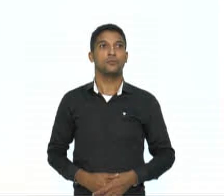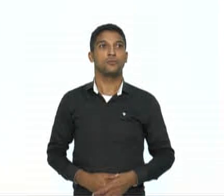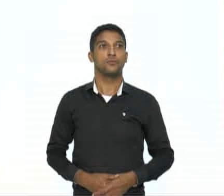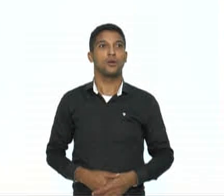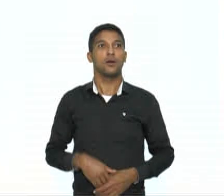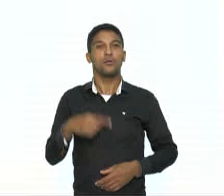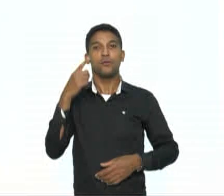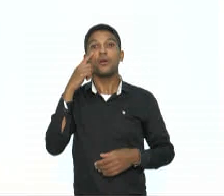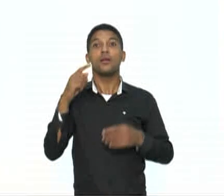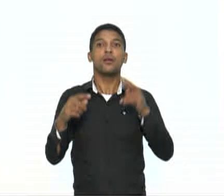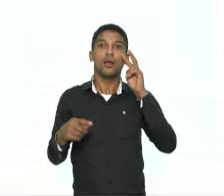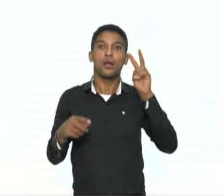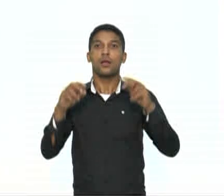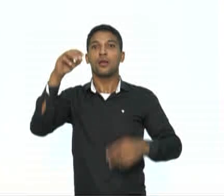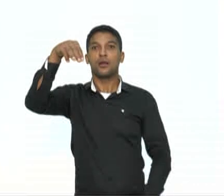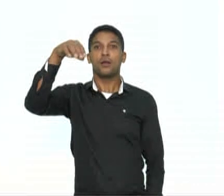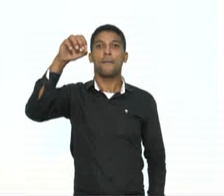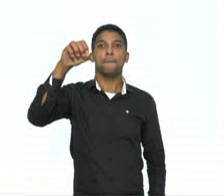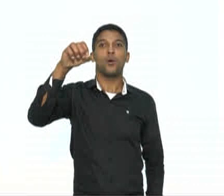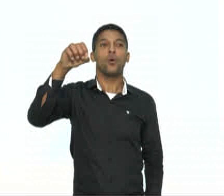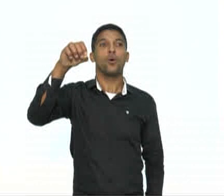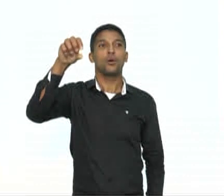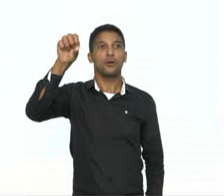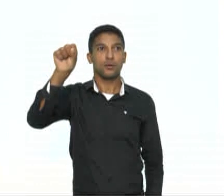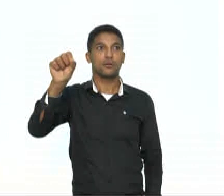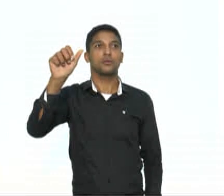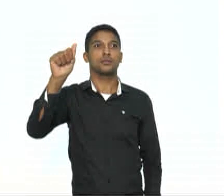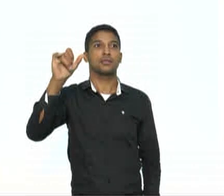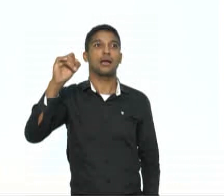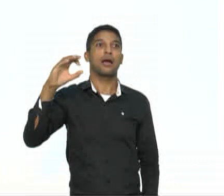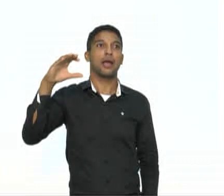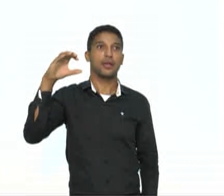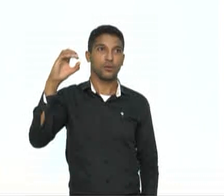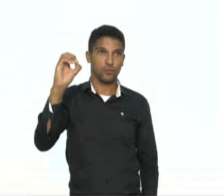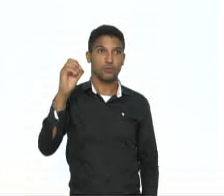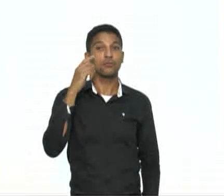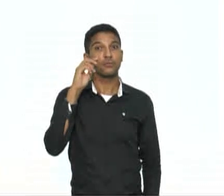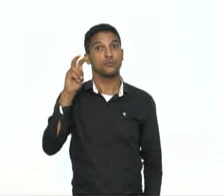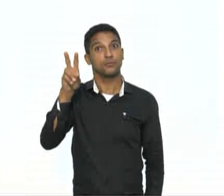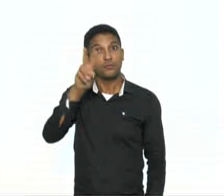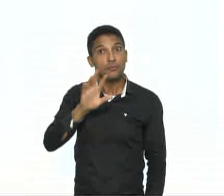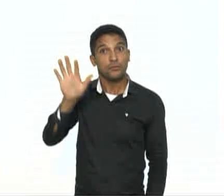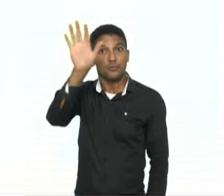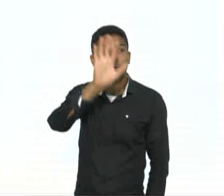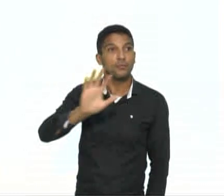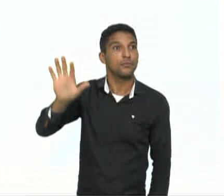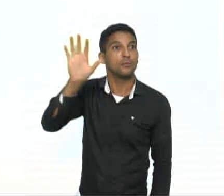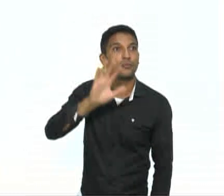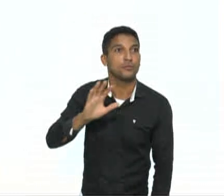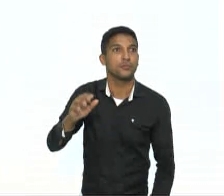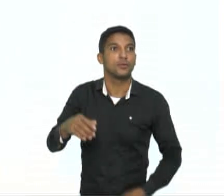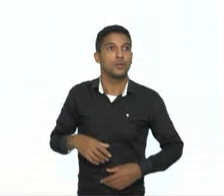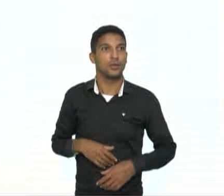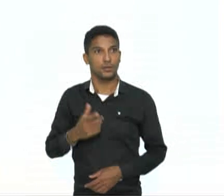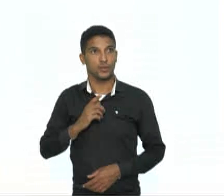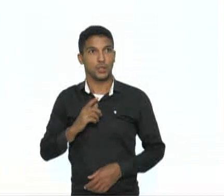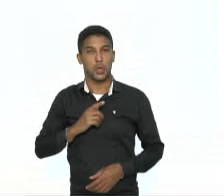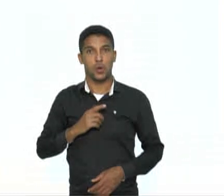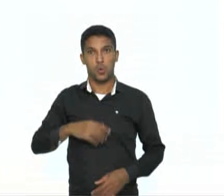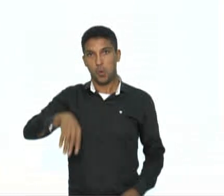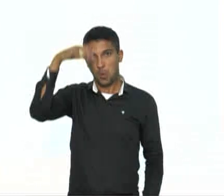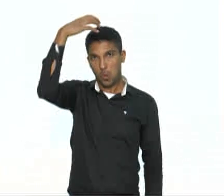os mosaicos, vejam a perfeição e vejam que os imperadores naquela época de Bizâncio, né? Do Império Bizantino,